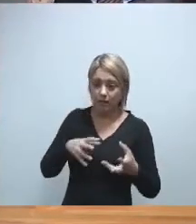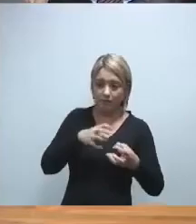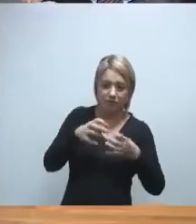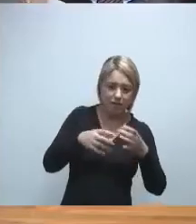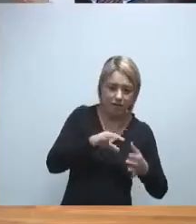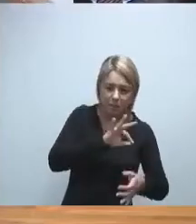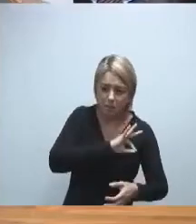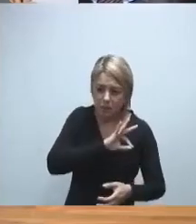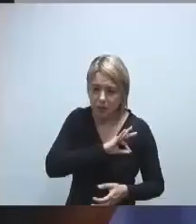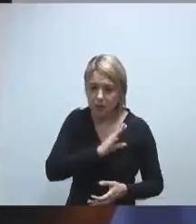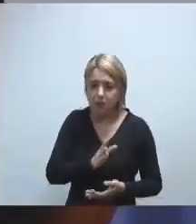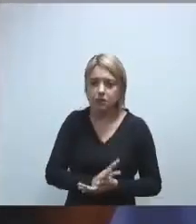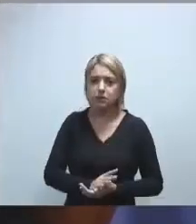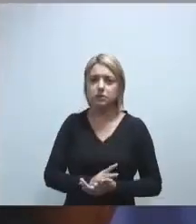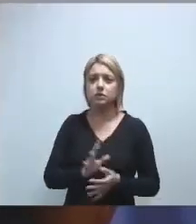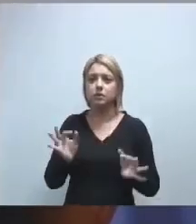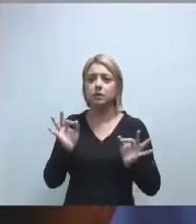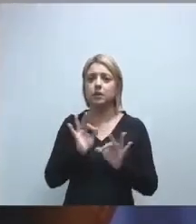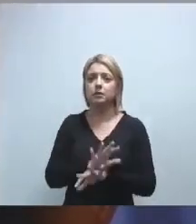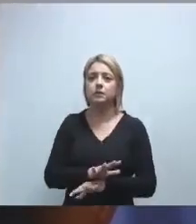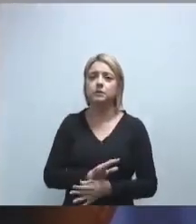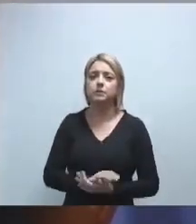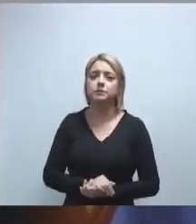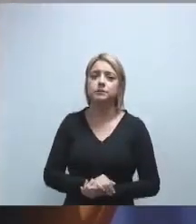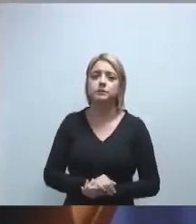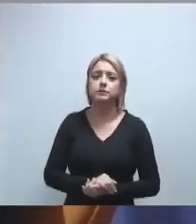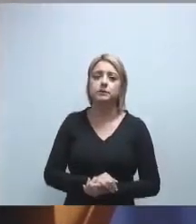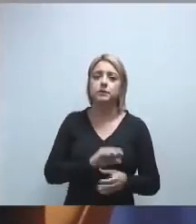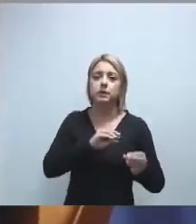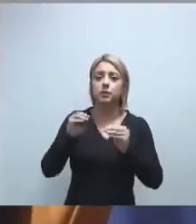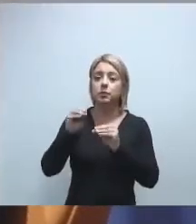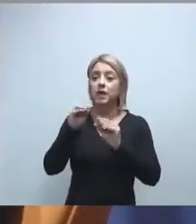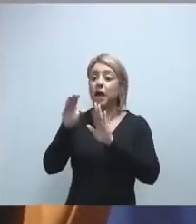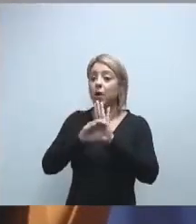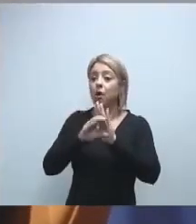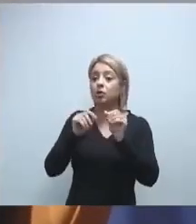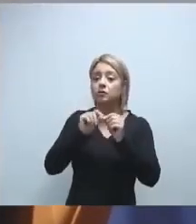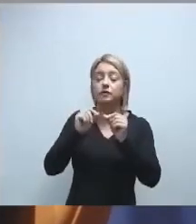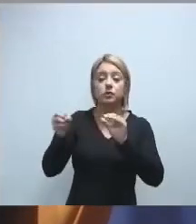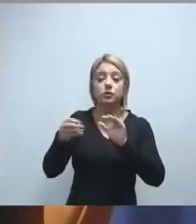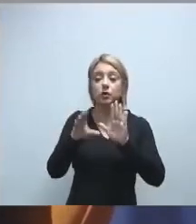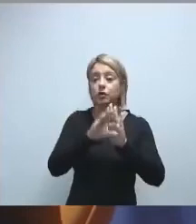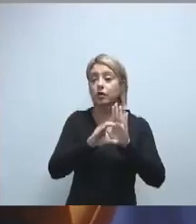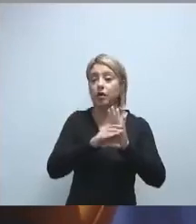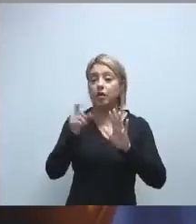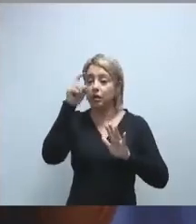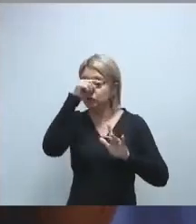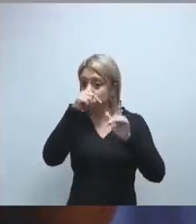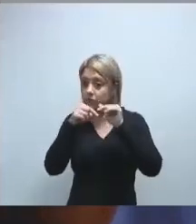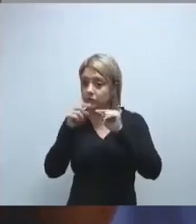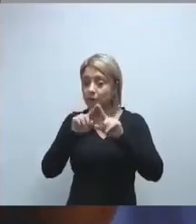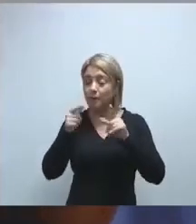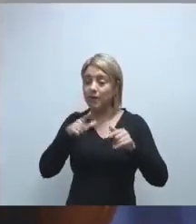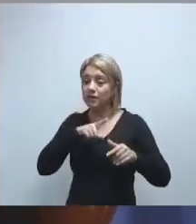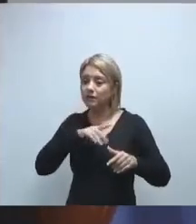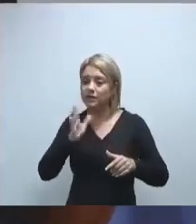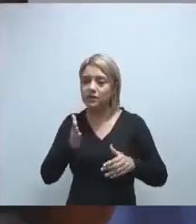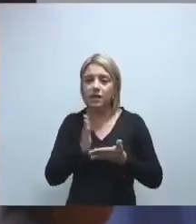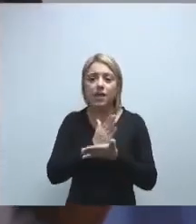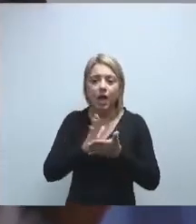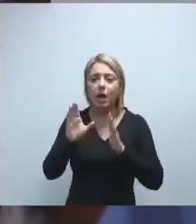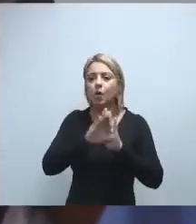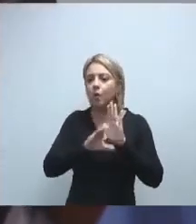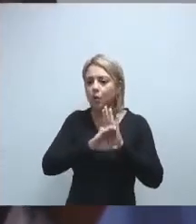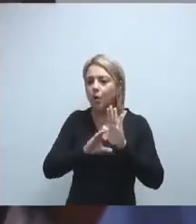polícia não só pra ferrar é mudar código ou fazer um novo código é muito difícil mas nós já fizemos alguns